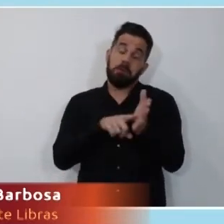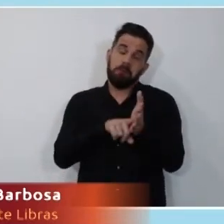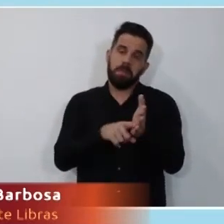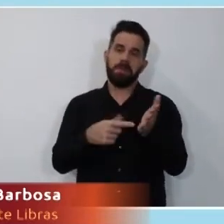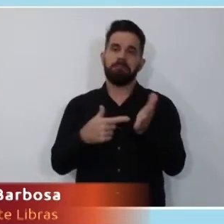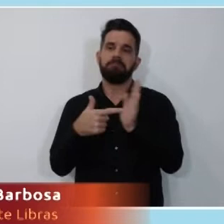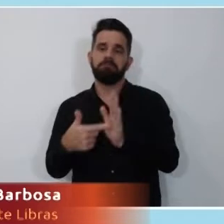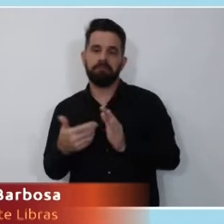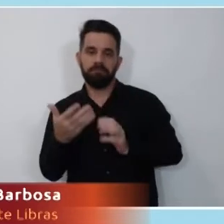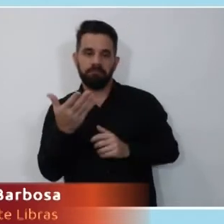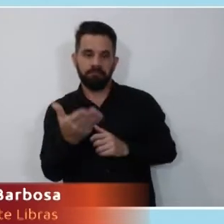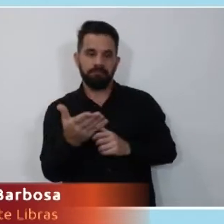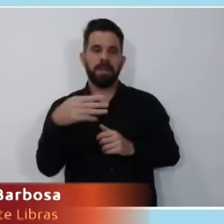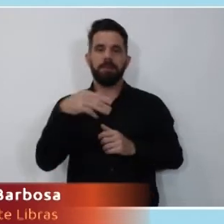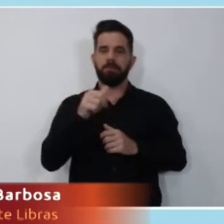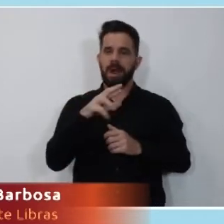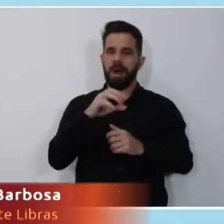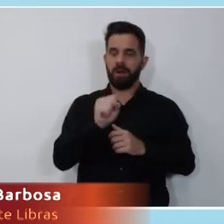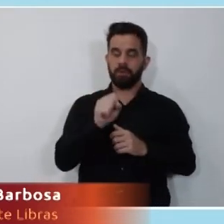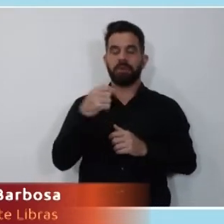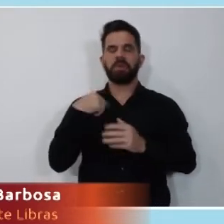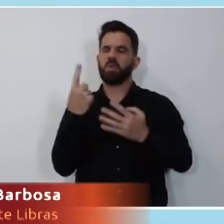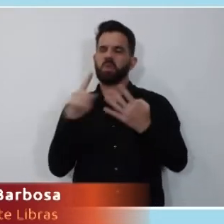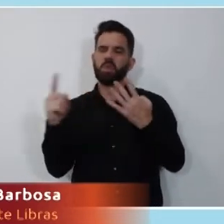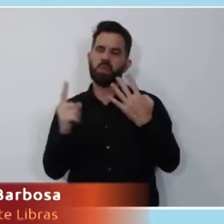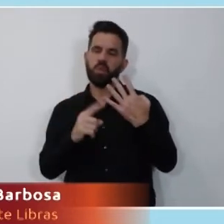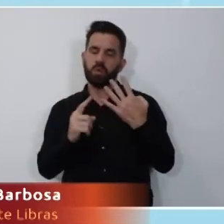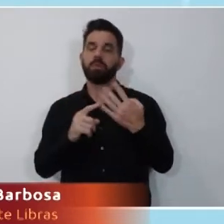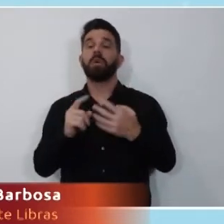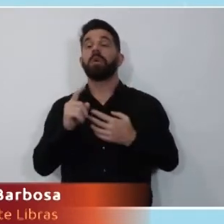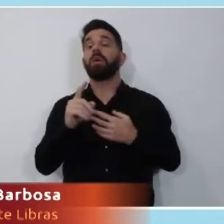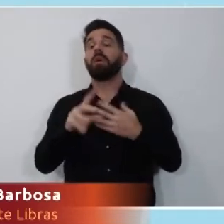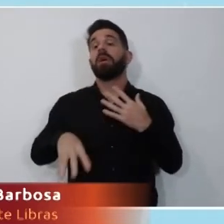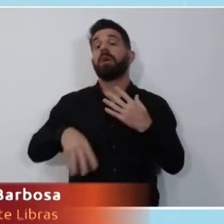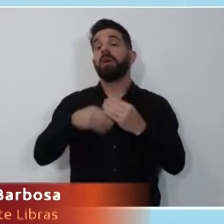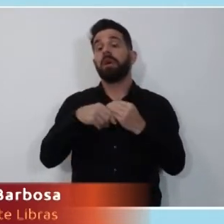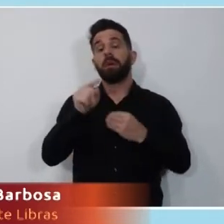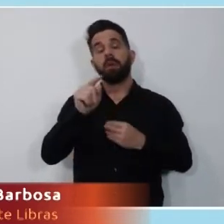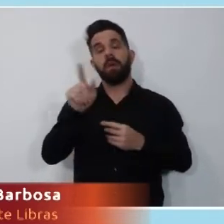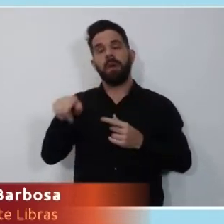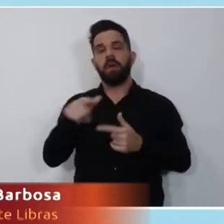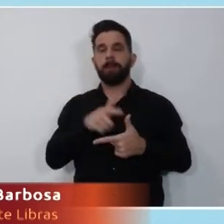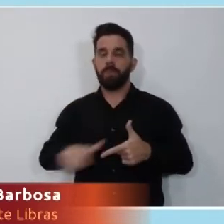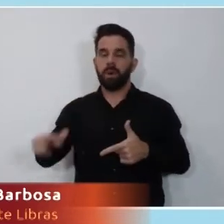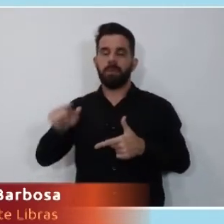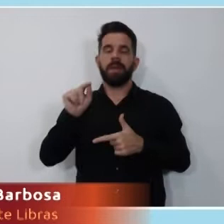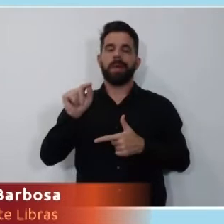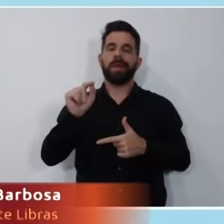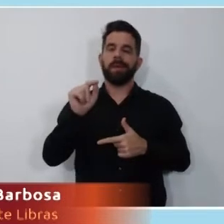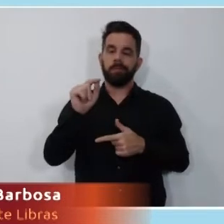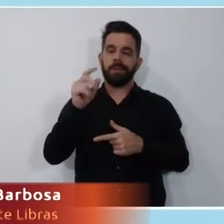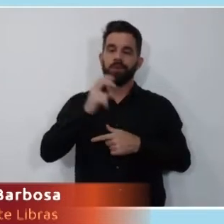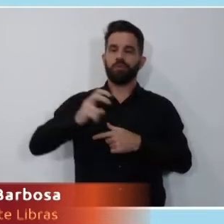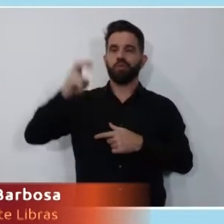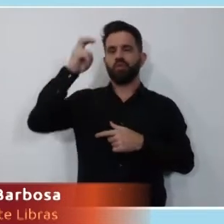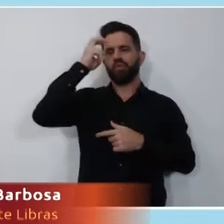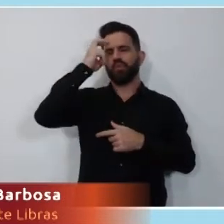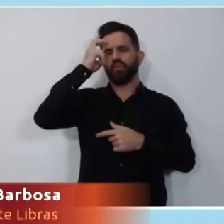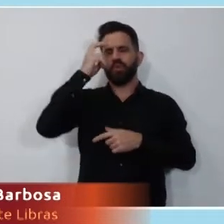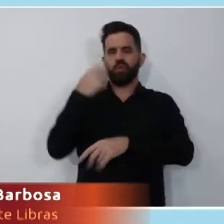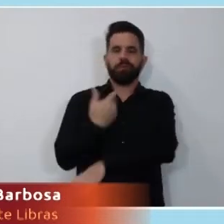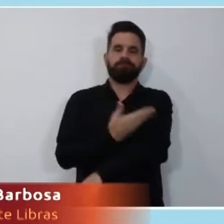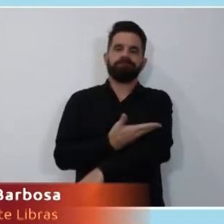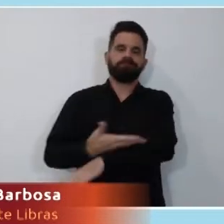ao superintendente, eu diria que também nós temos o problema da cultura, né? Goiânia tem uma cultura